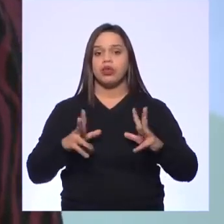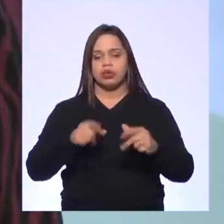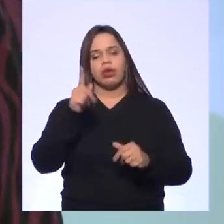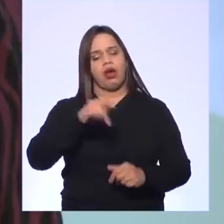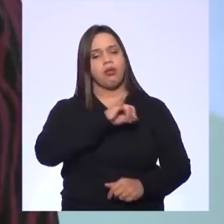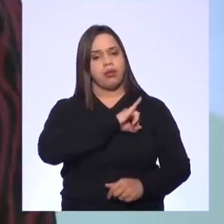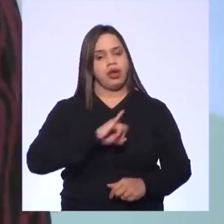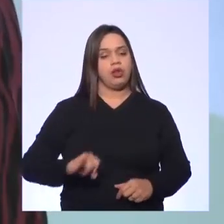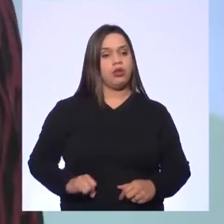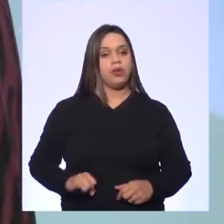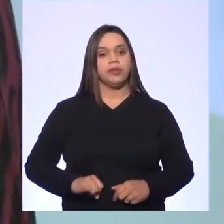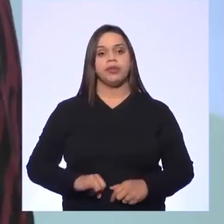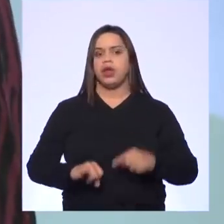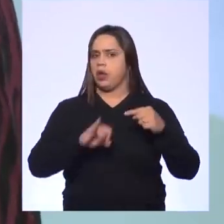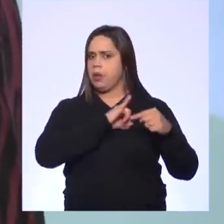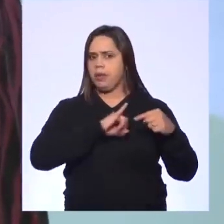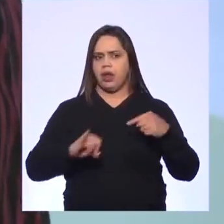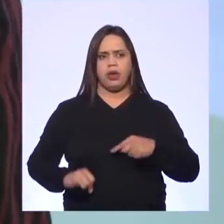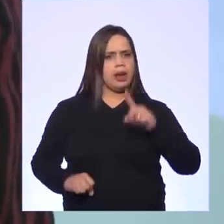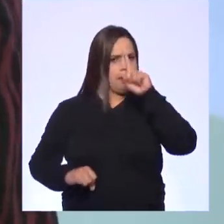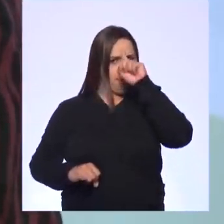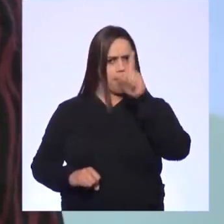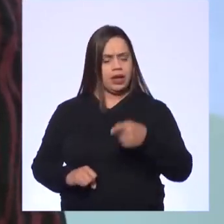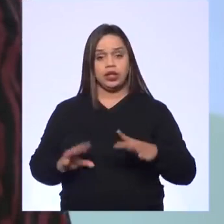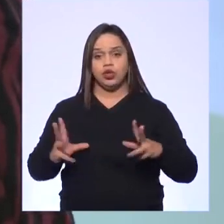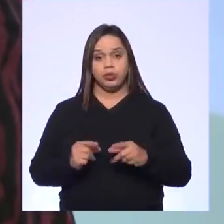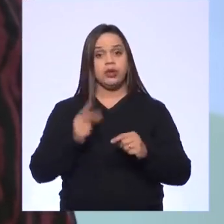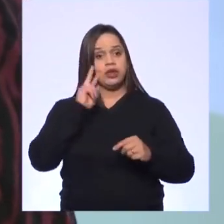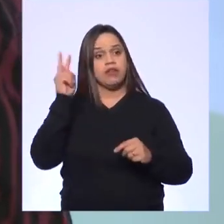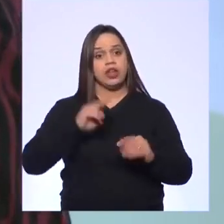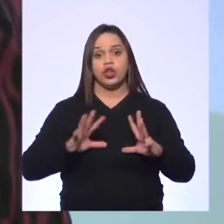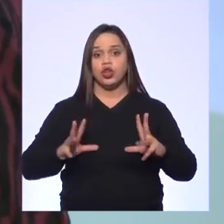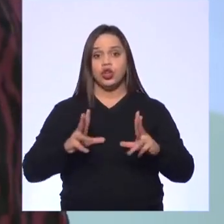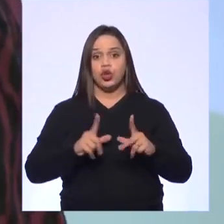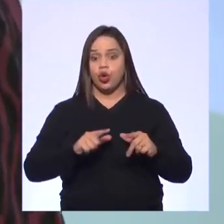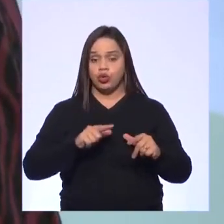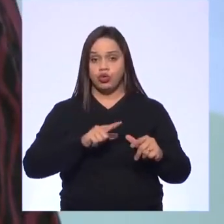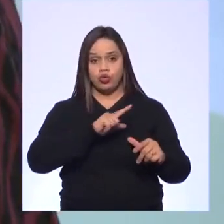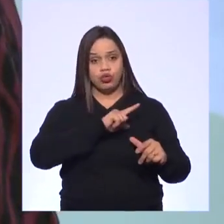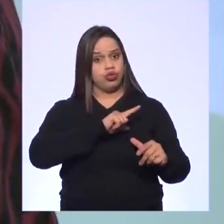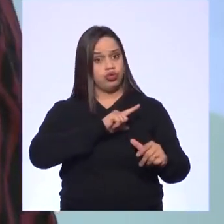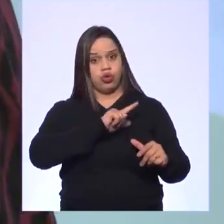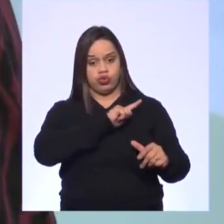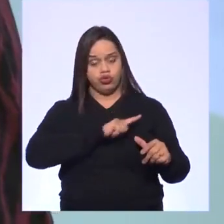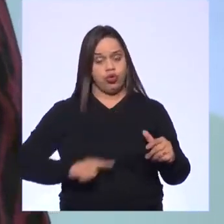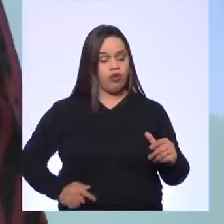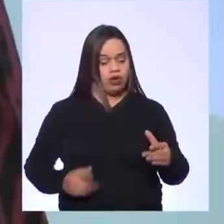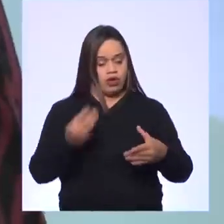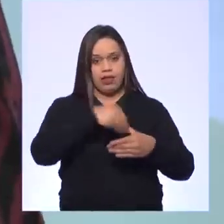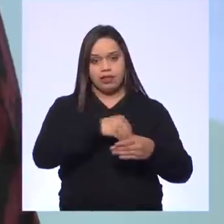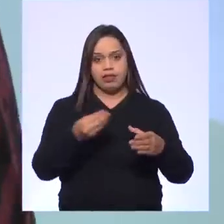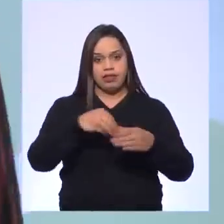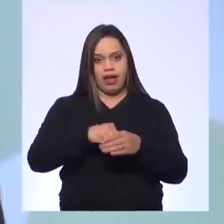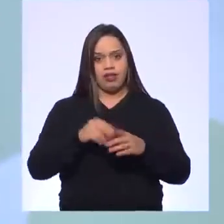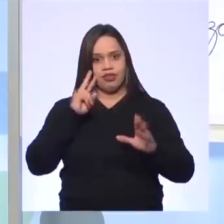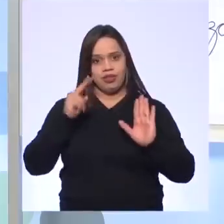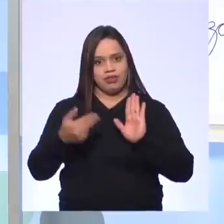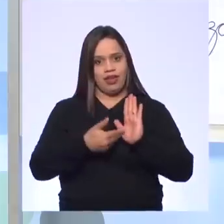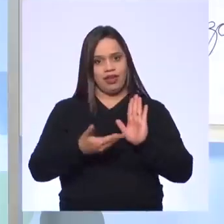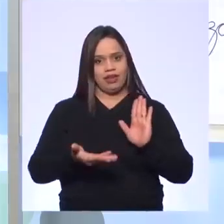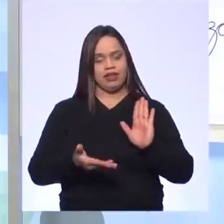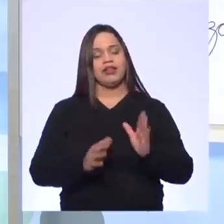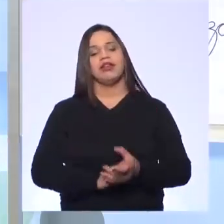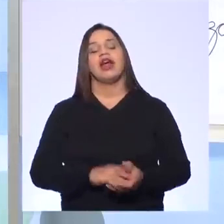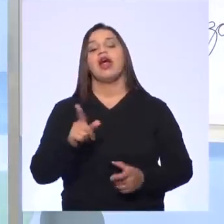esse imperador, ele manda em tudo. Você pode ver que aqui dentro estão todos os outros governantes. O imperador, ele é o ser supremo, está bem?